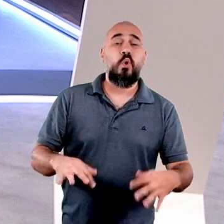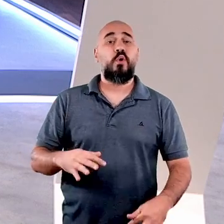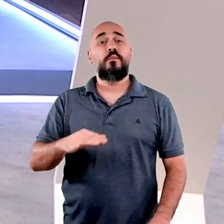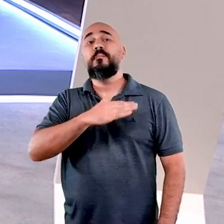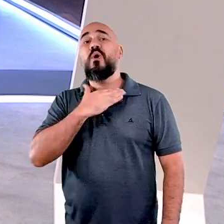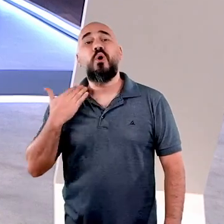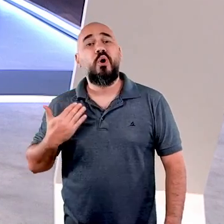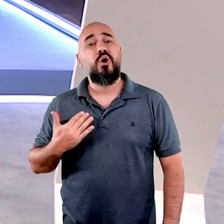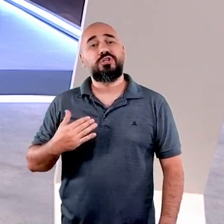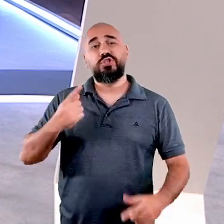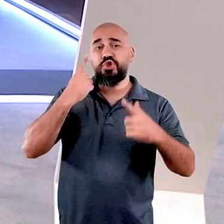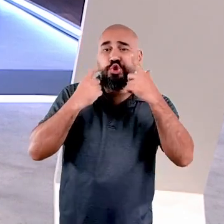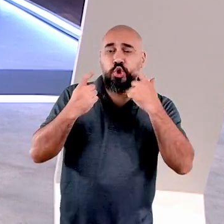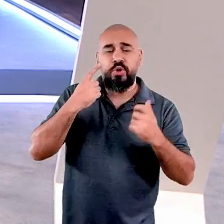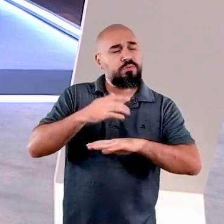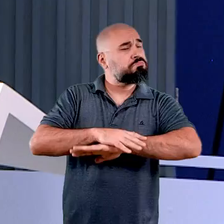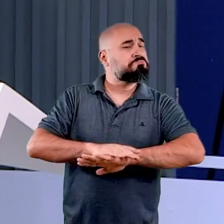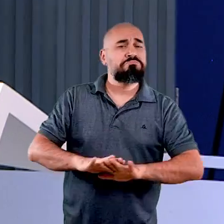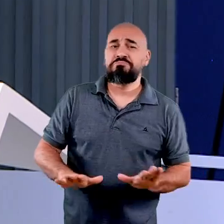morte e sem maldade.